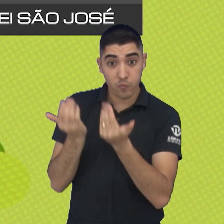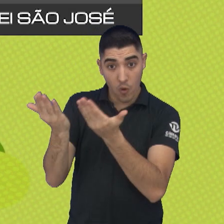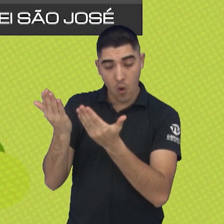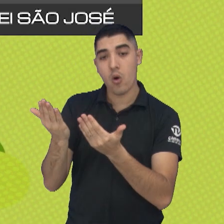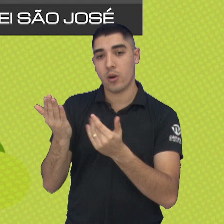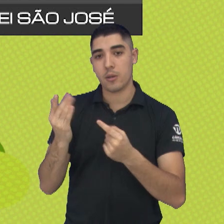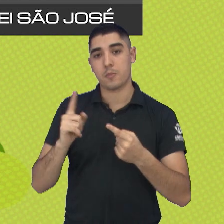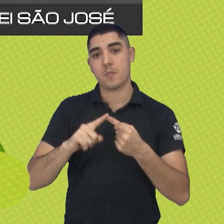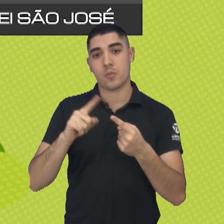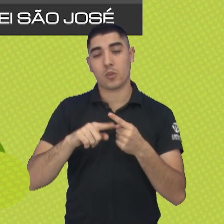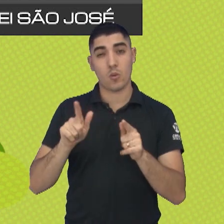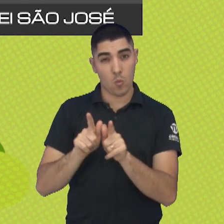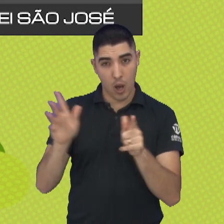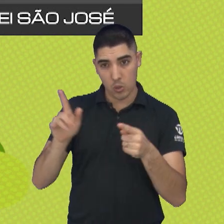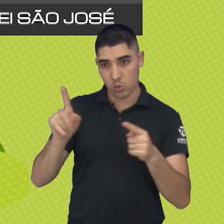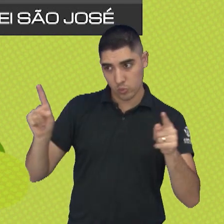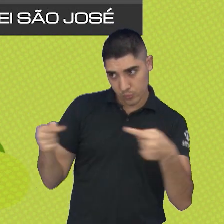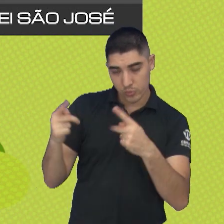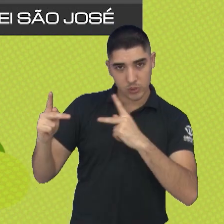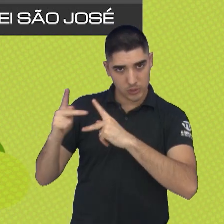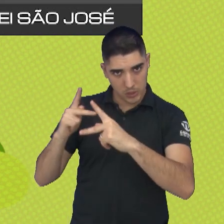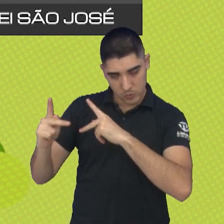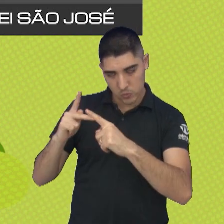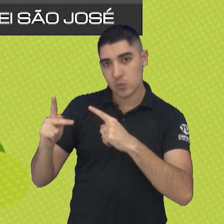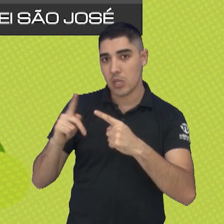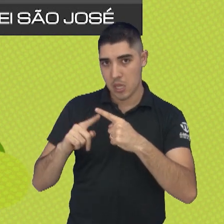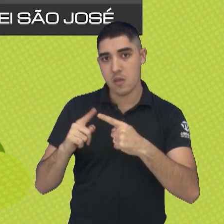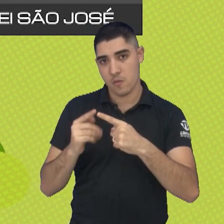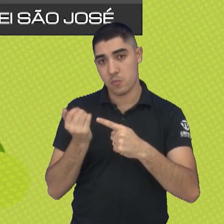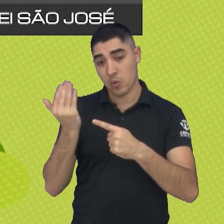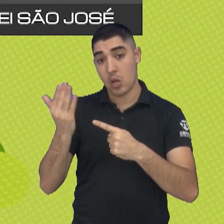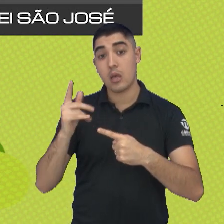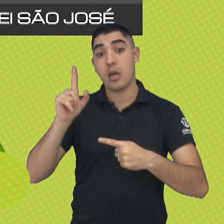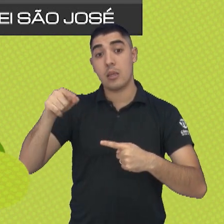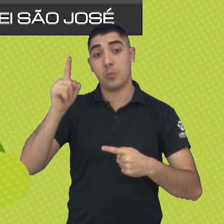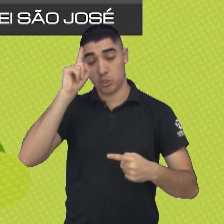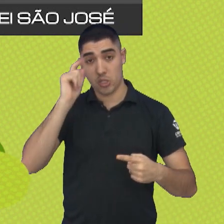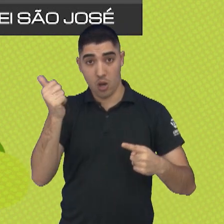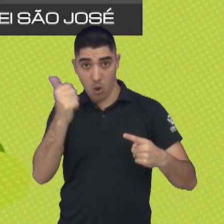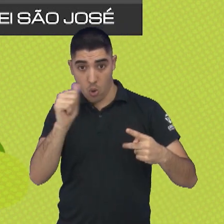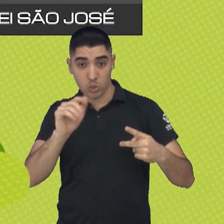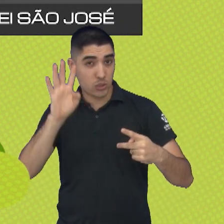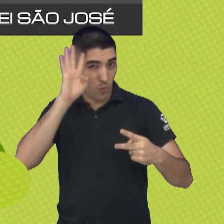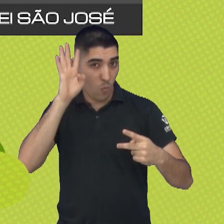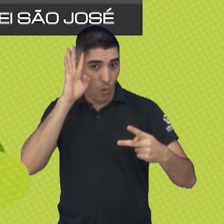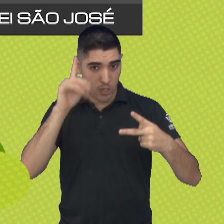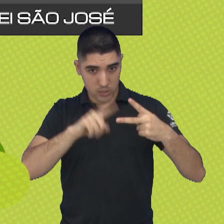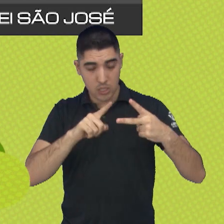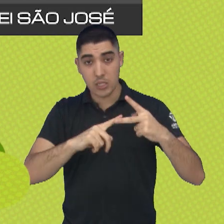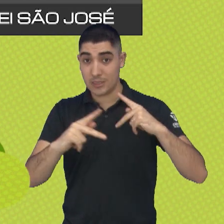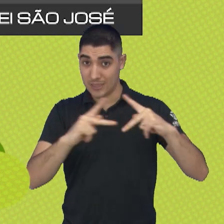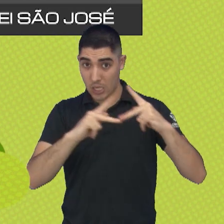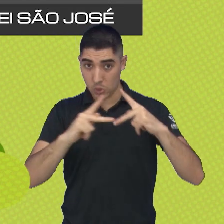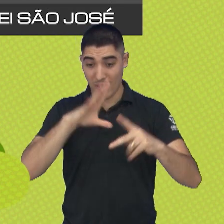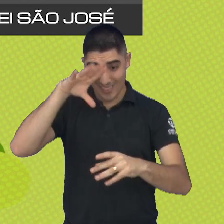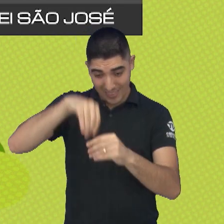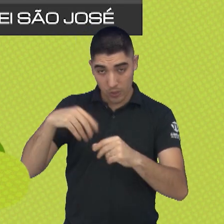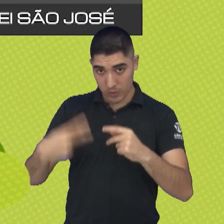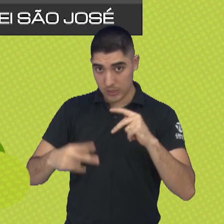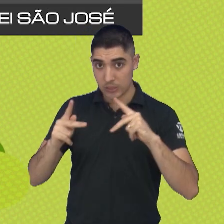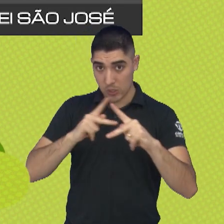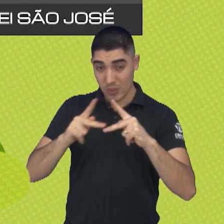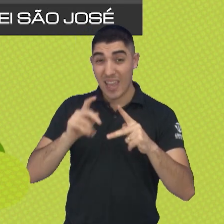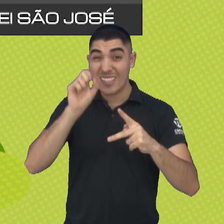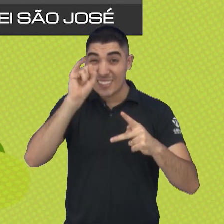Guarulhos enfrentando a equipe do Farmaconde Vôlei São José no dia 11, que é quarta-feira. São José recebe o Guarulhos aqui.